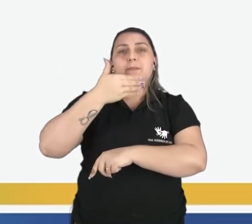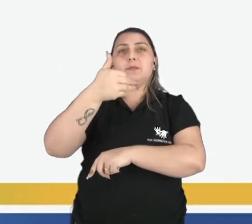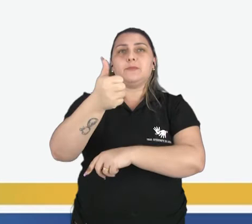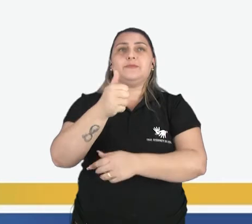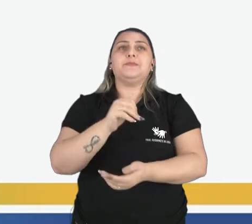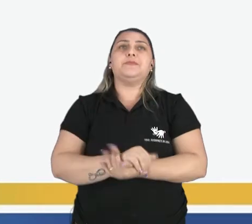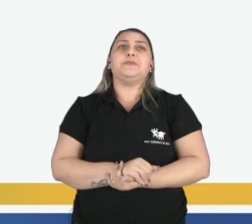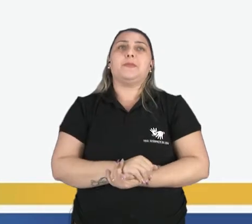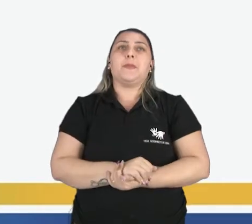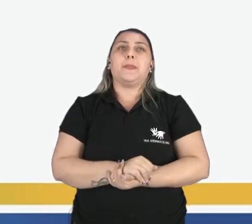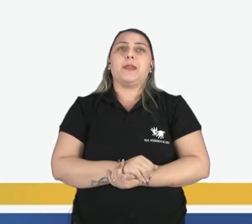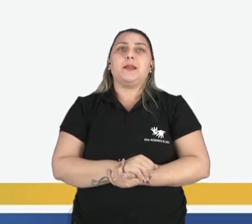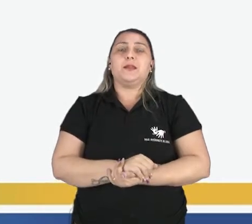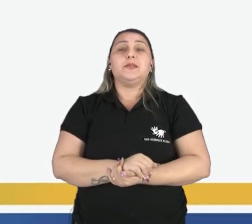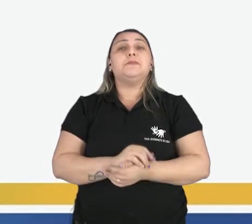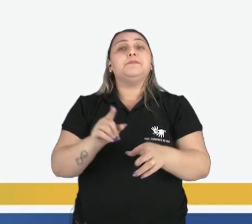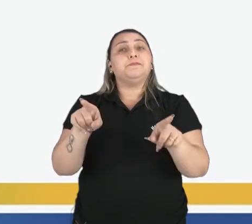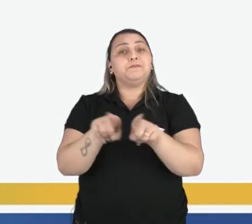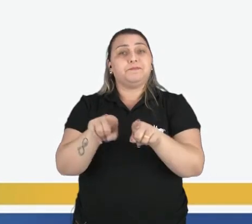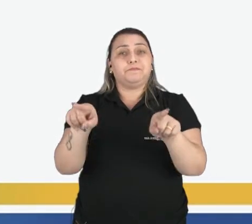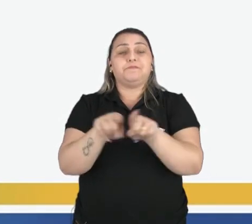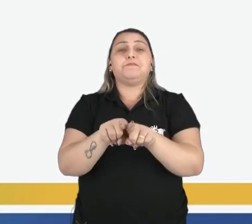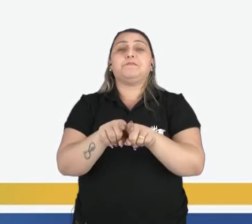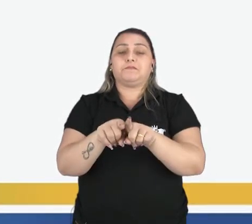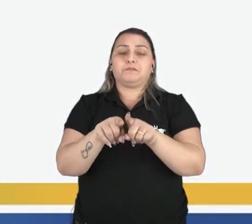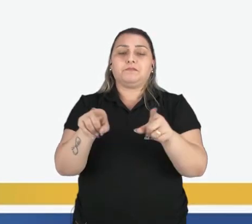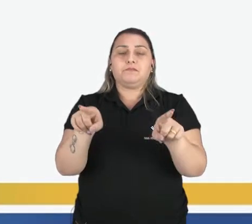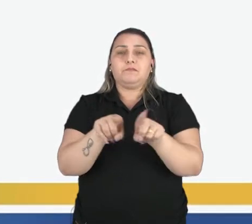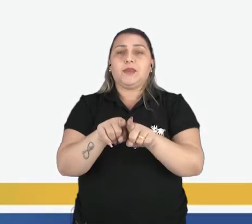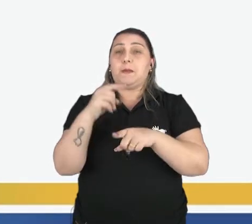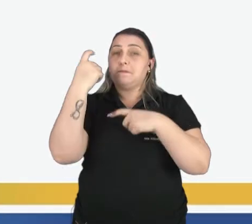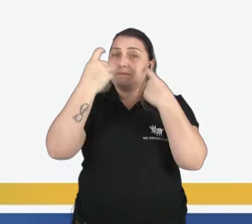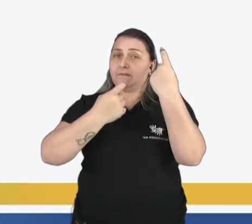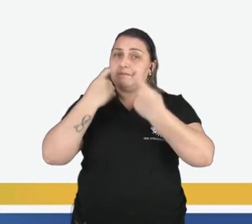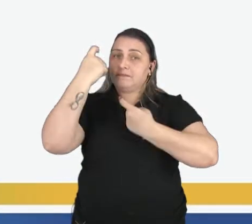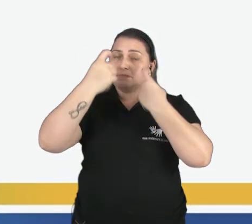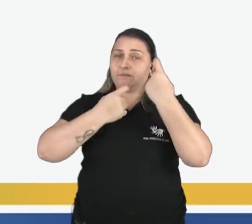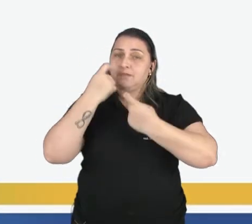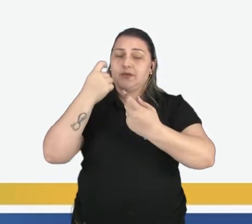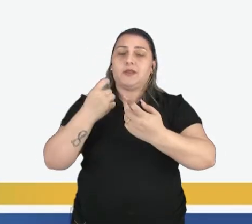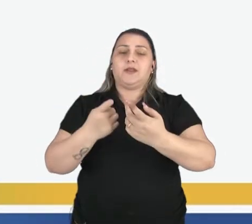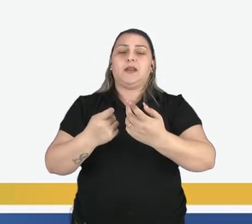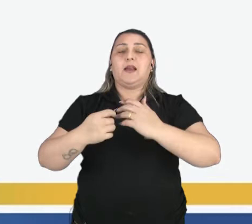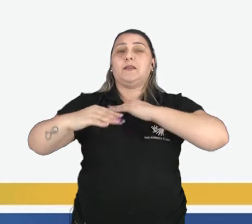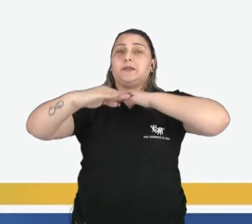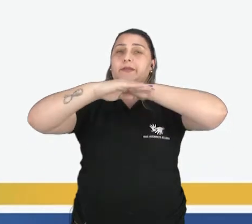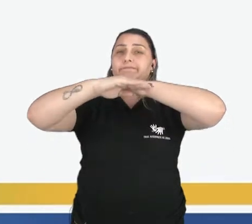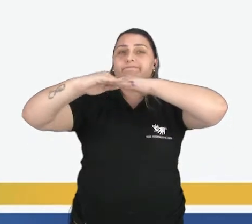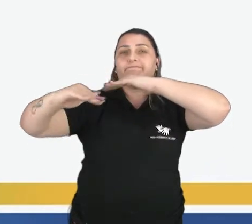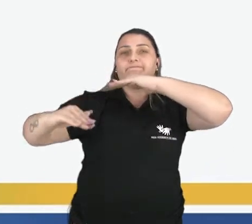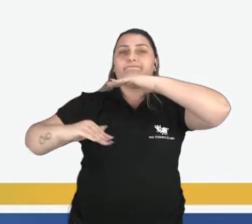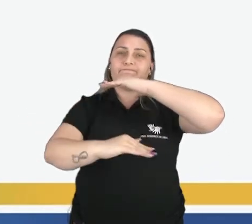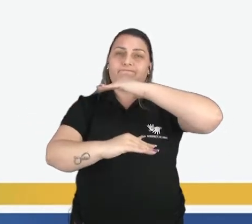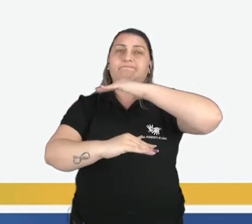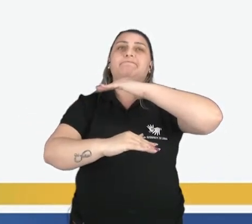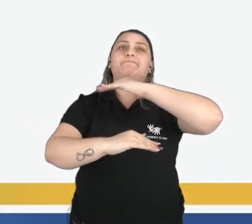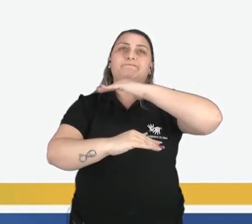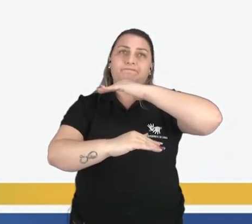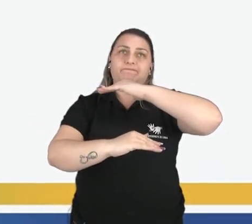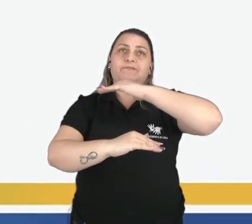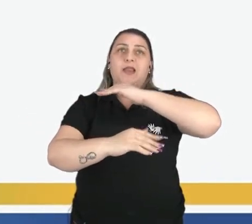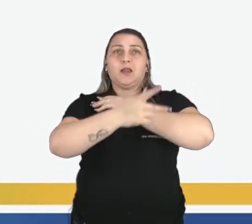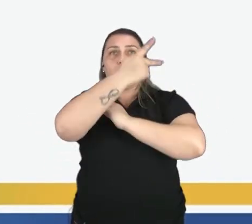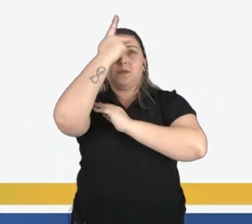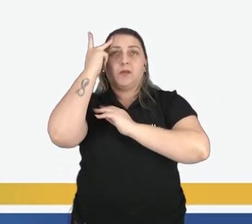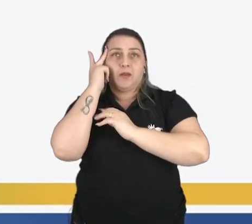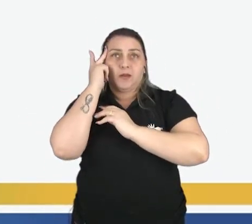melhores. E aí temos uma questão que é preocupante: a perpetuação da desigualdade.